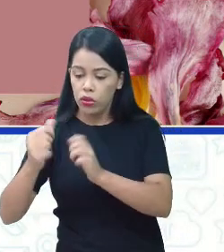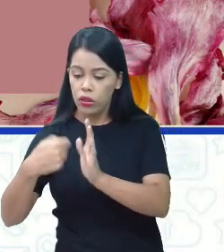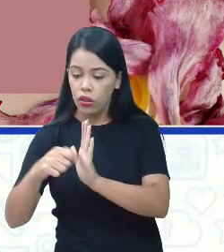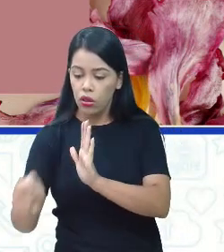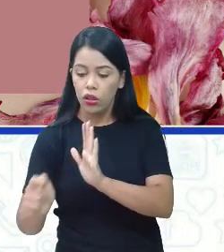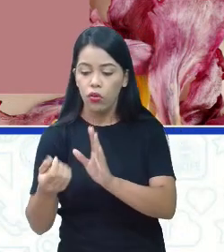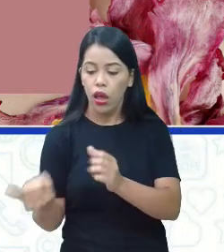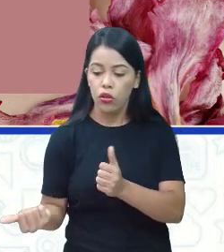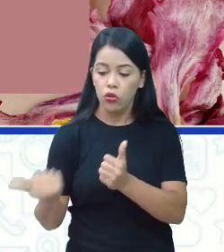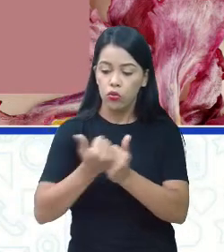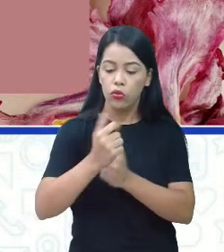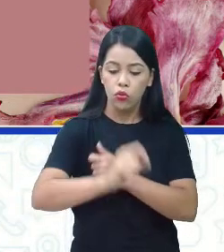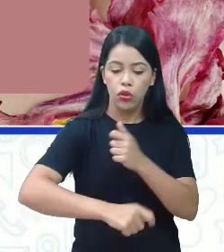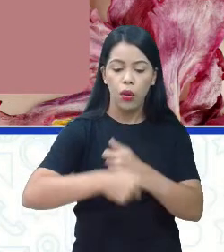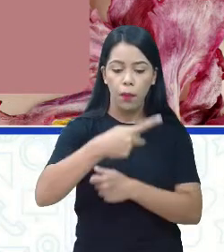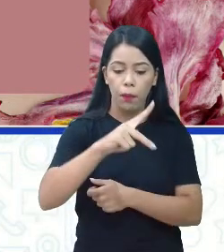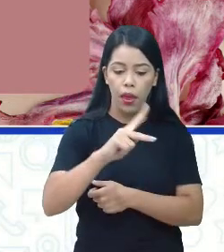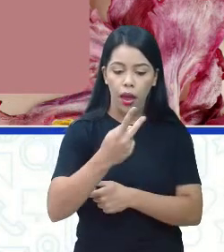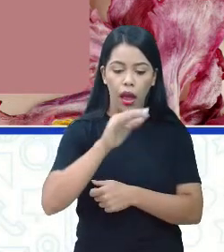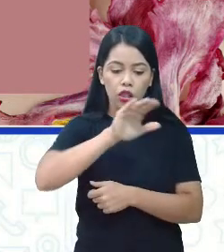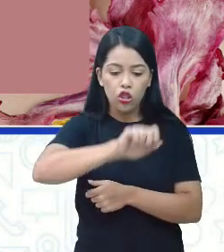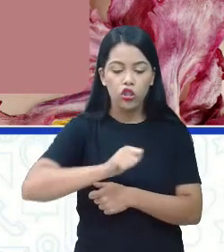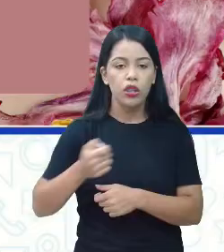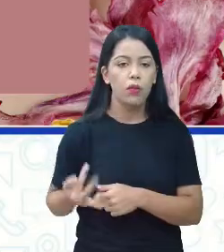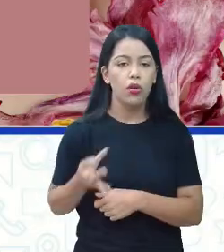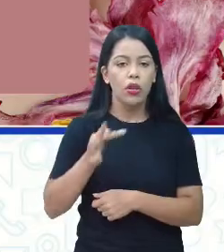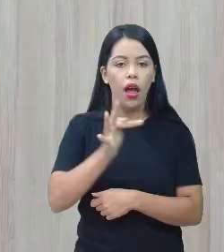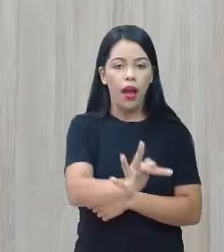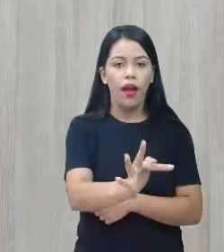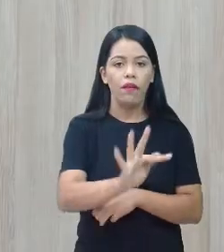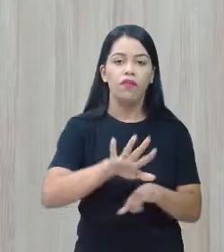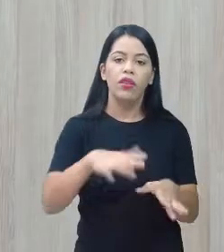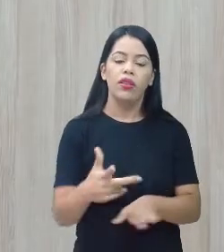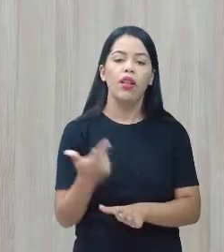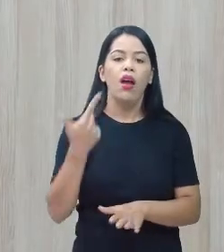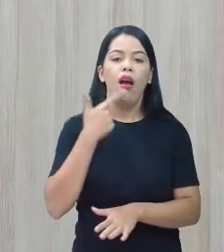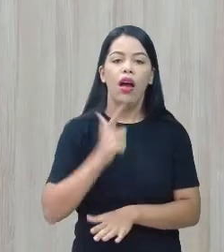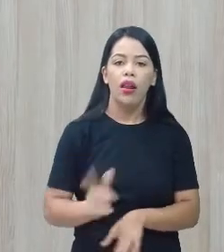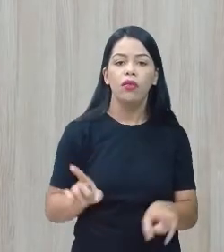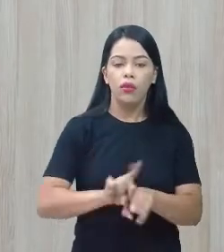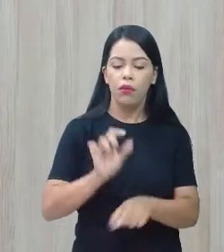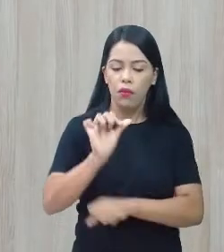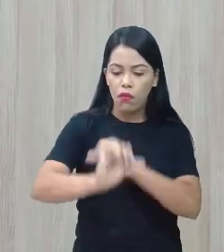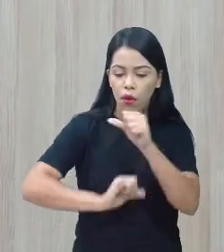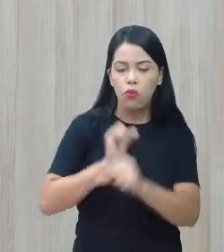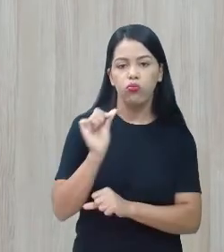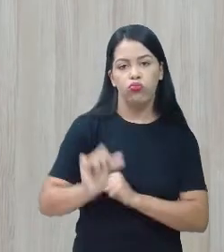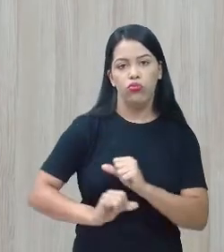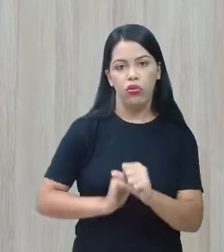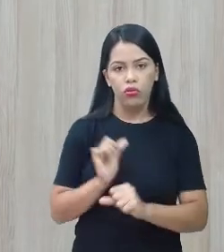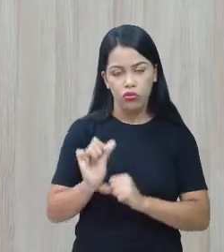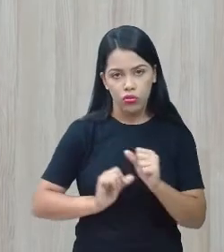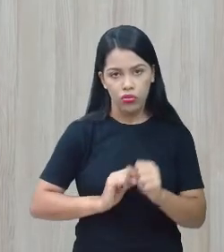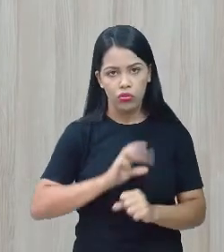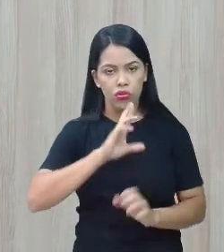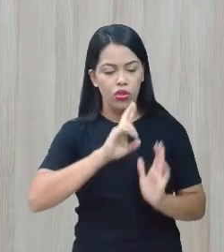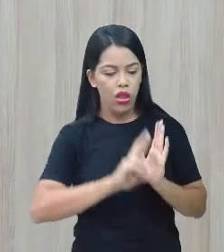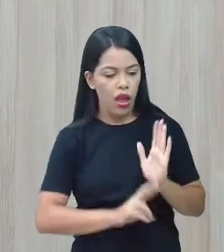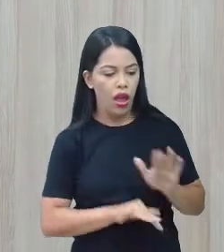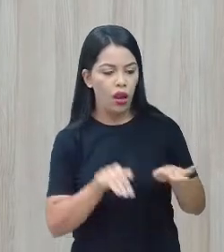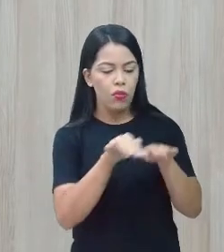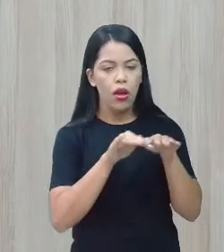F, o PH pelo F. Então, veja, a língua também vai sofrendo diversas normas, numa tentativa de